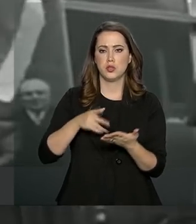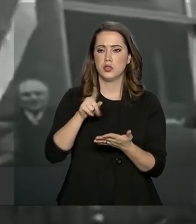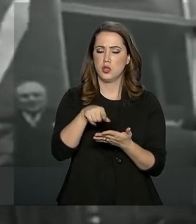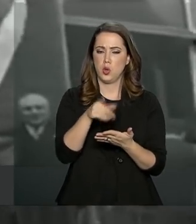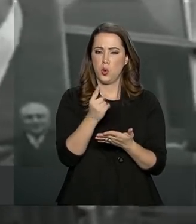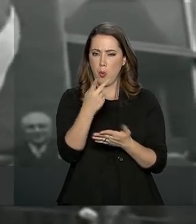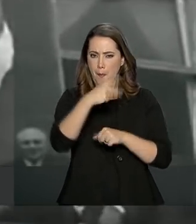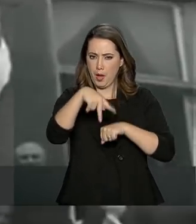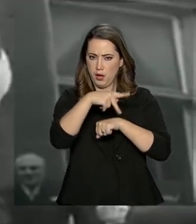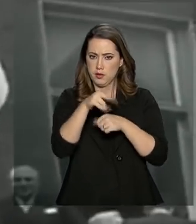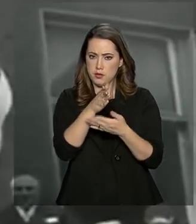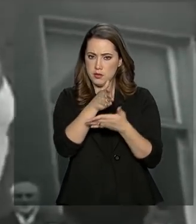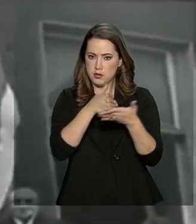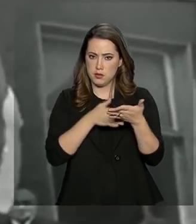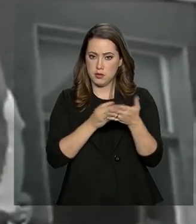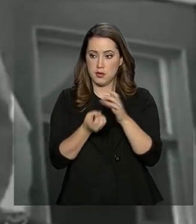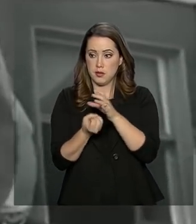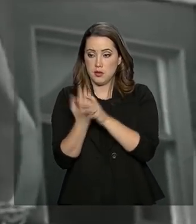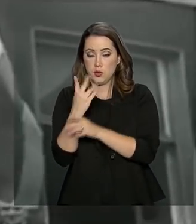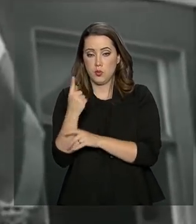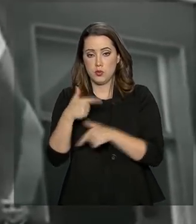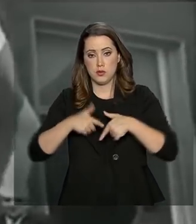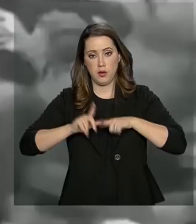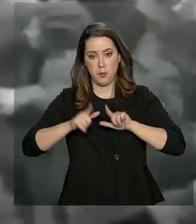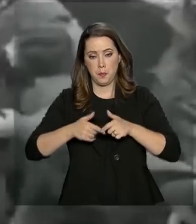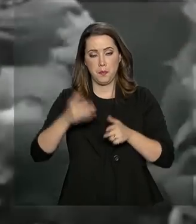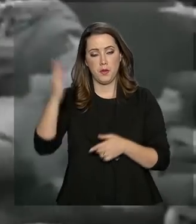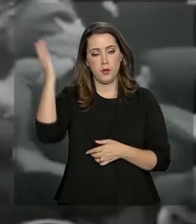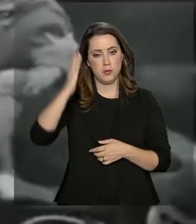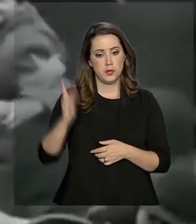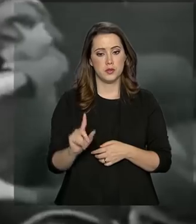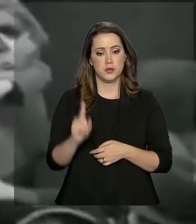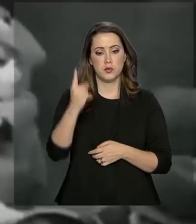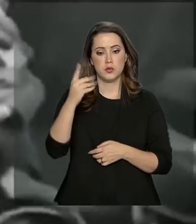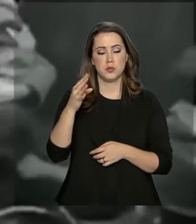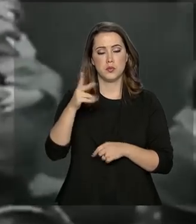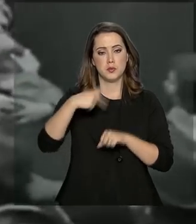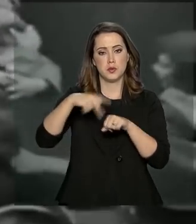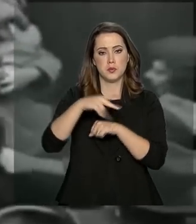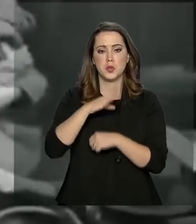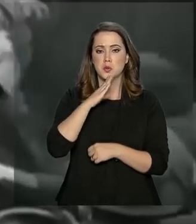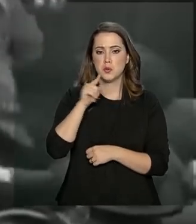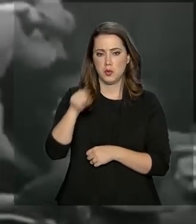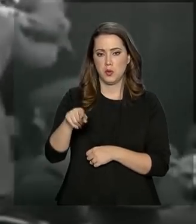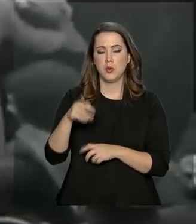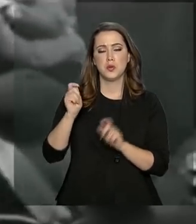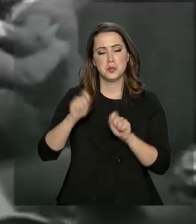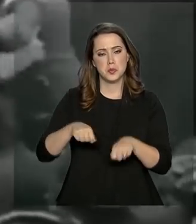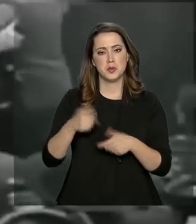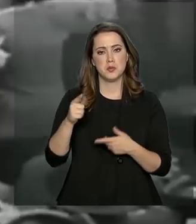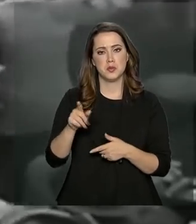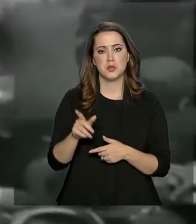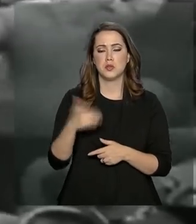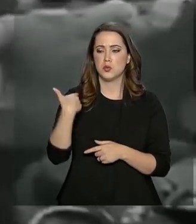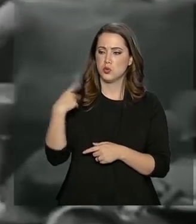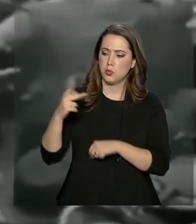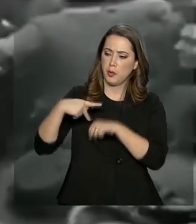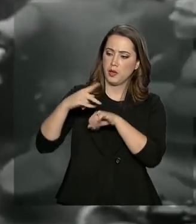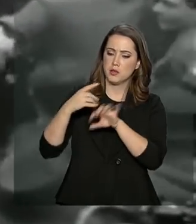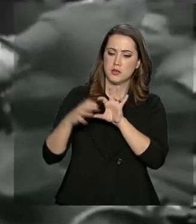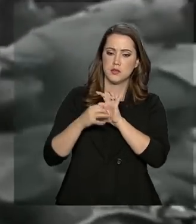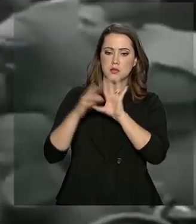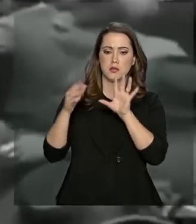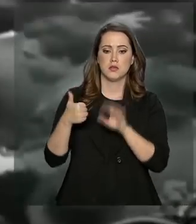que levou à criação do Estado de Israel. O Brasil foi um dos primeiros países a reconhecer essa condição de Estado independente